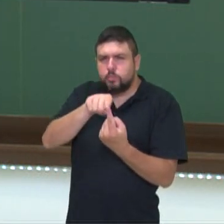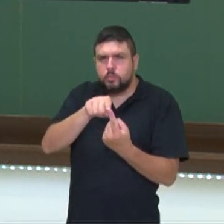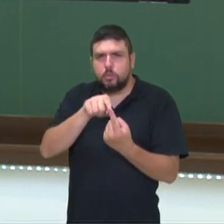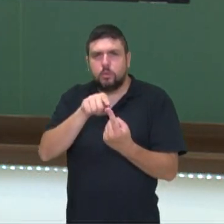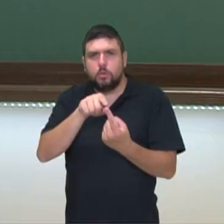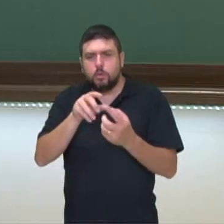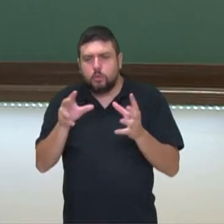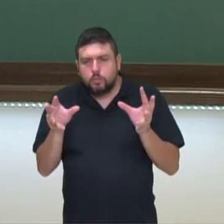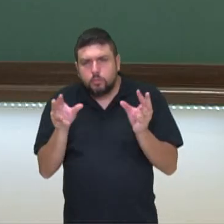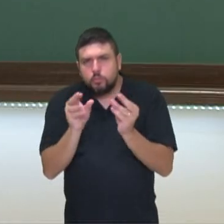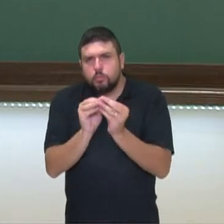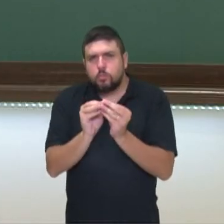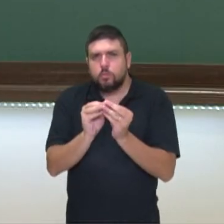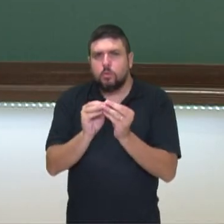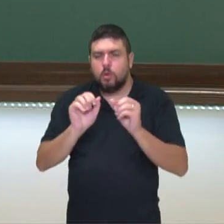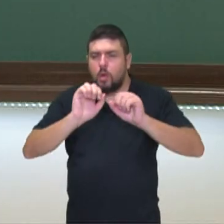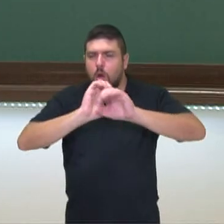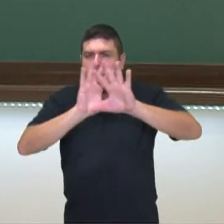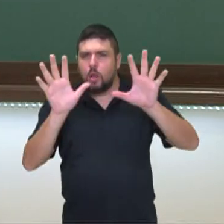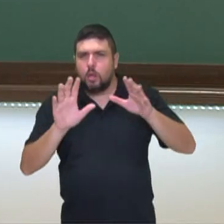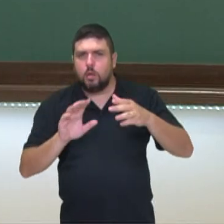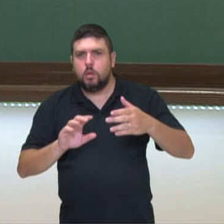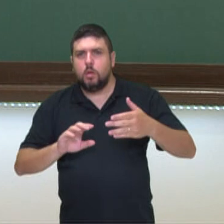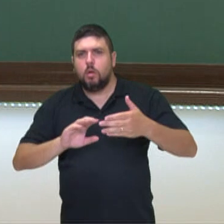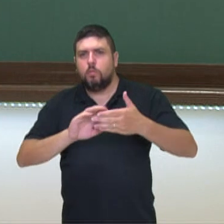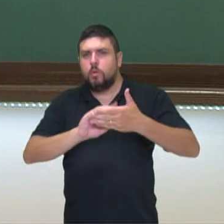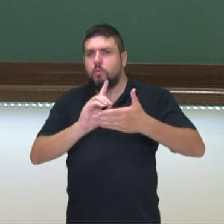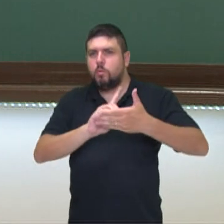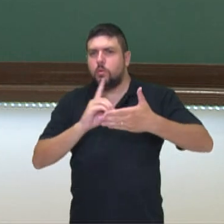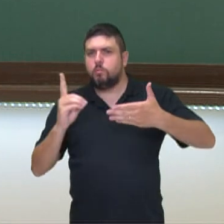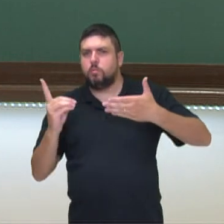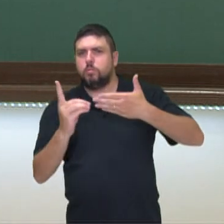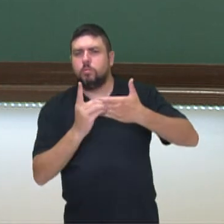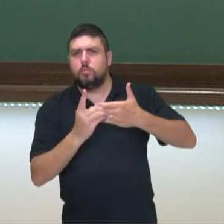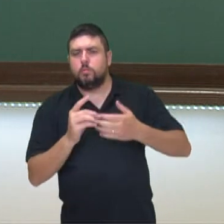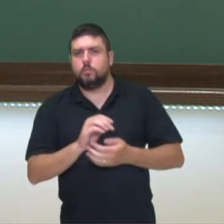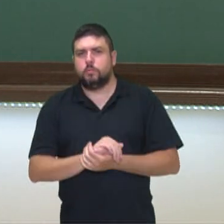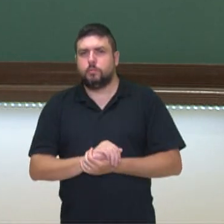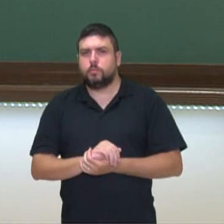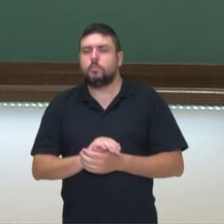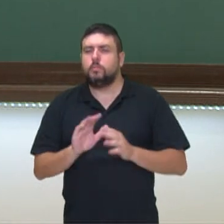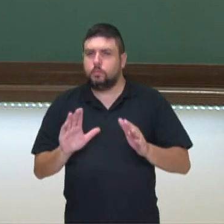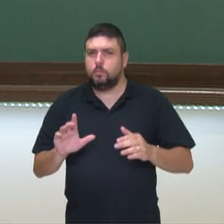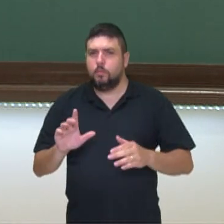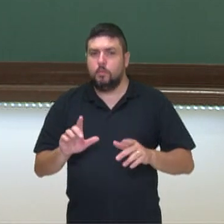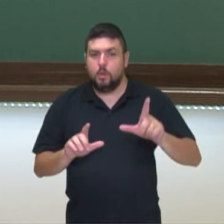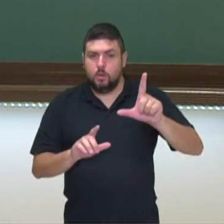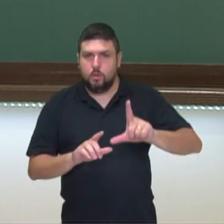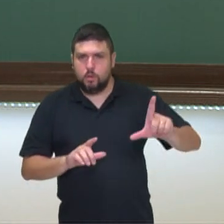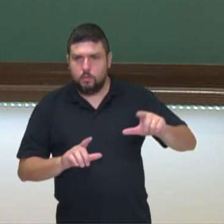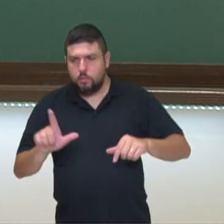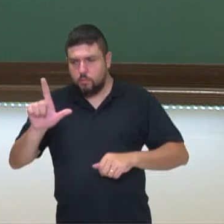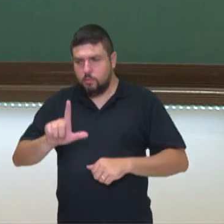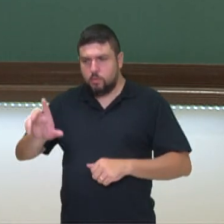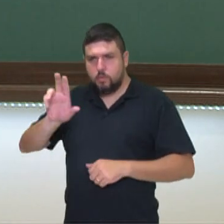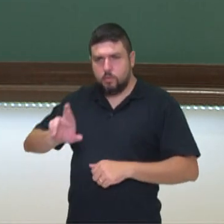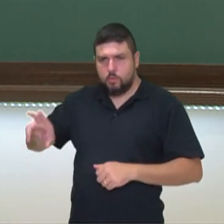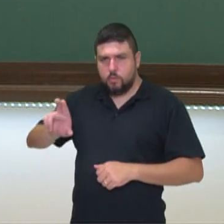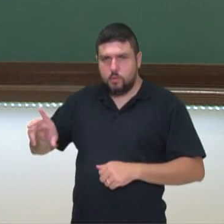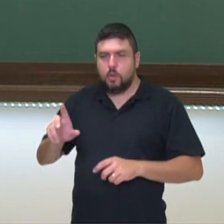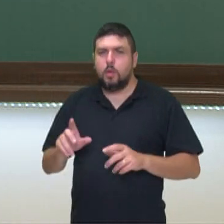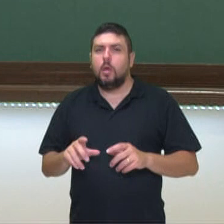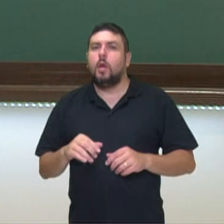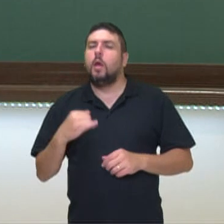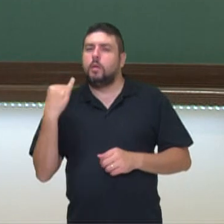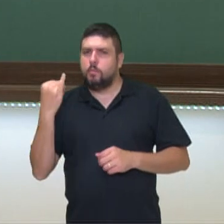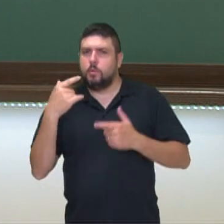denotativa. Essa diferença entre os textos literários para os não literários na linguagem é muito importante, pois se eu quero trazer